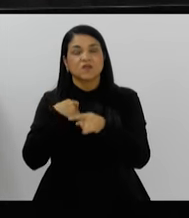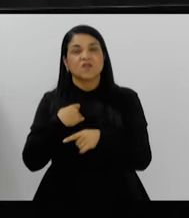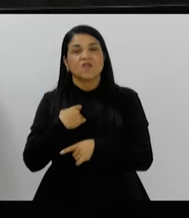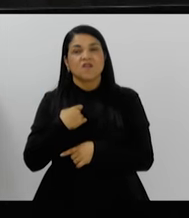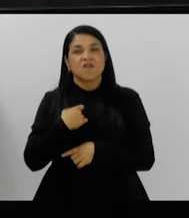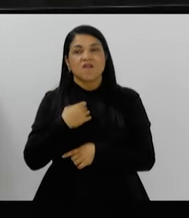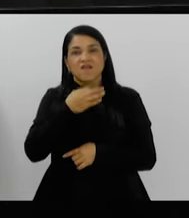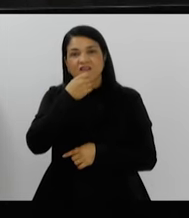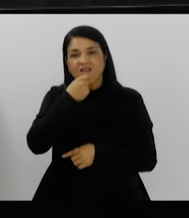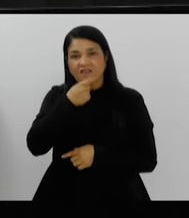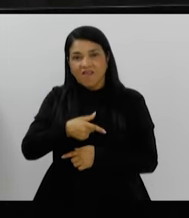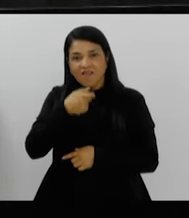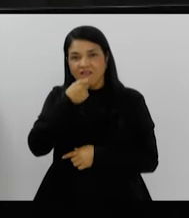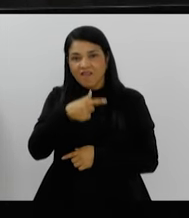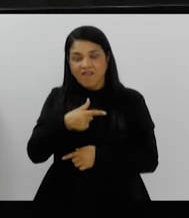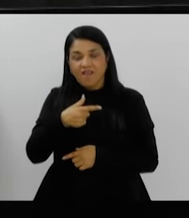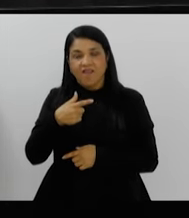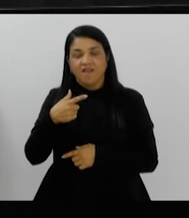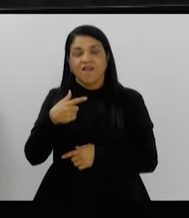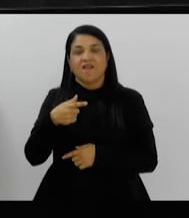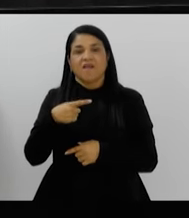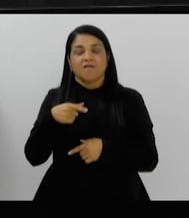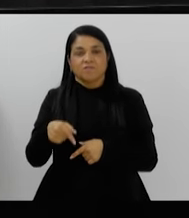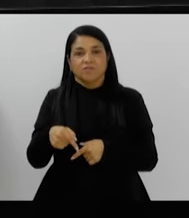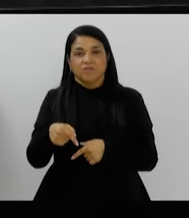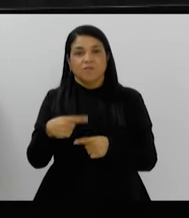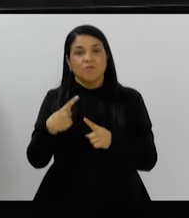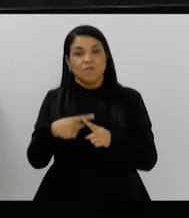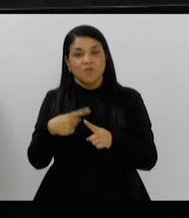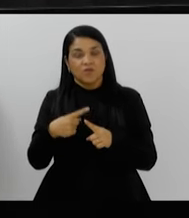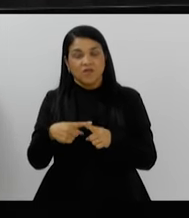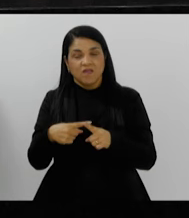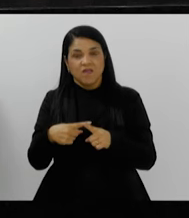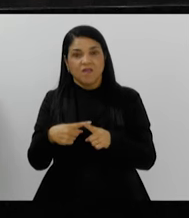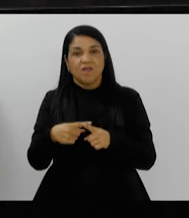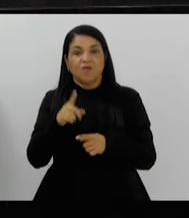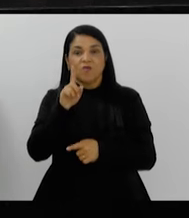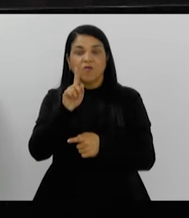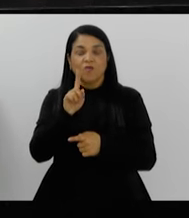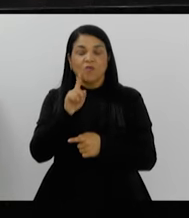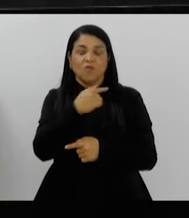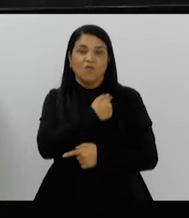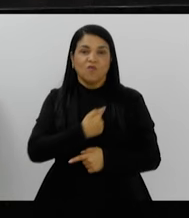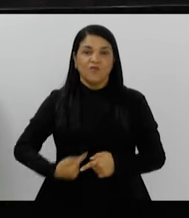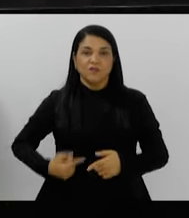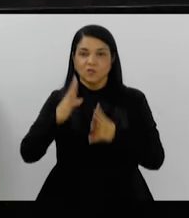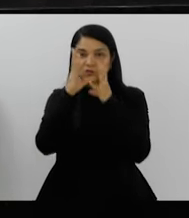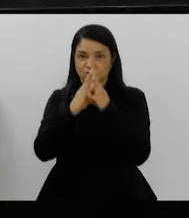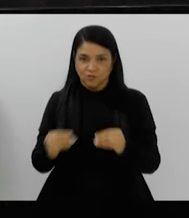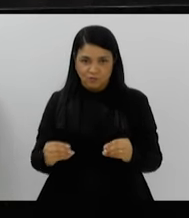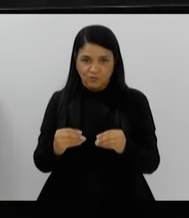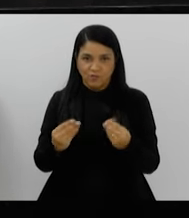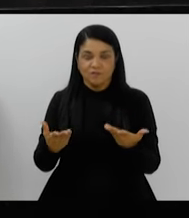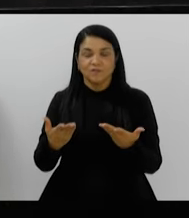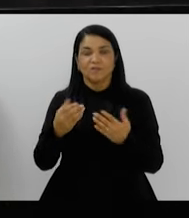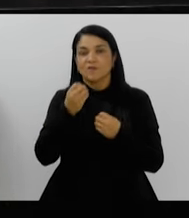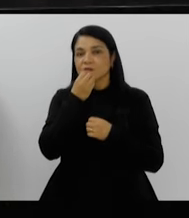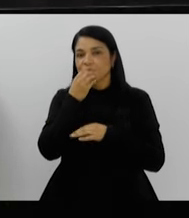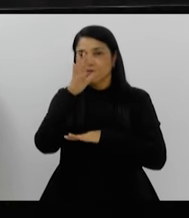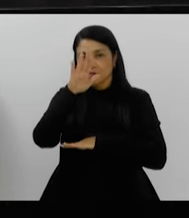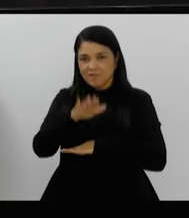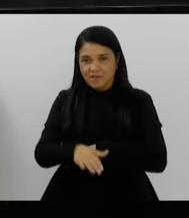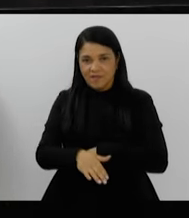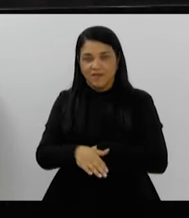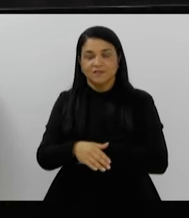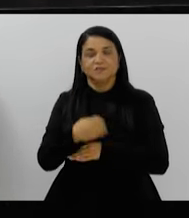chame Apertem os cintos, porque o piloto sumiu. Então, uma boa tarde a todos e todas,